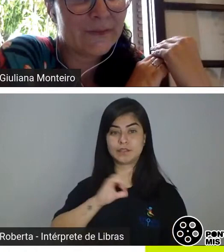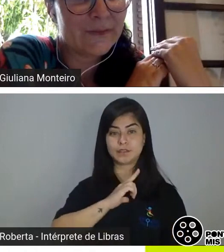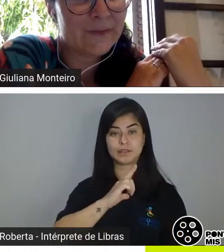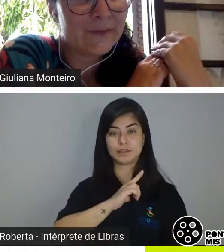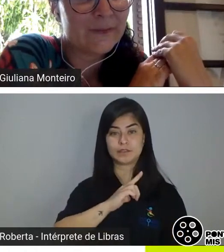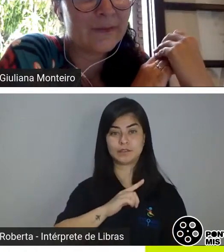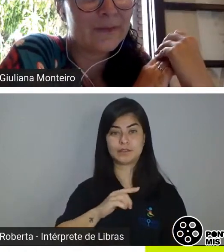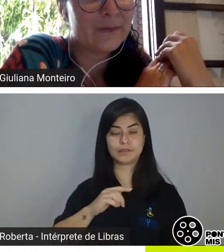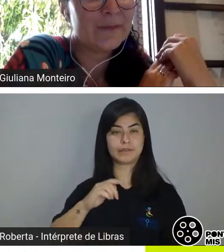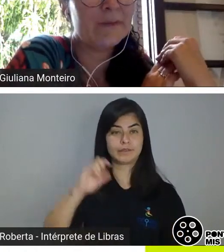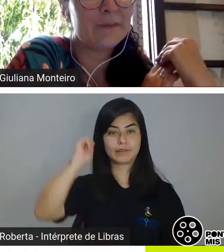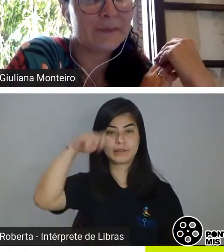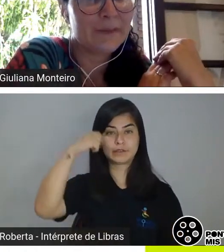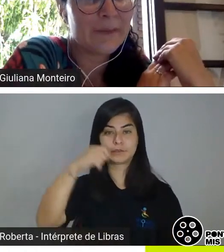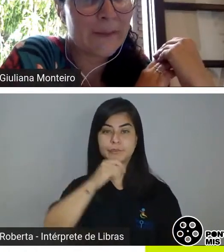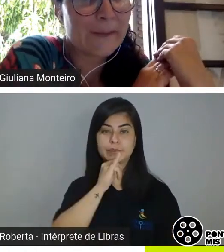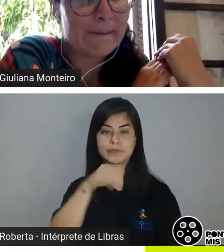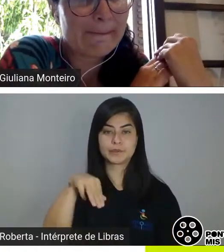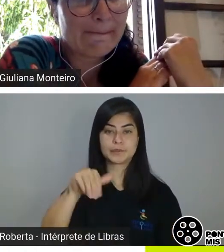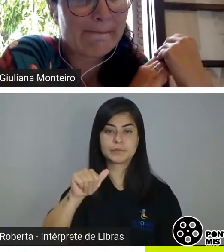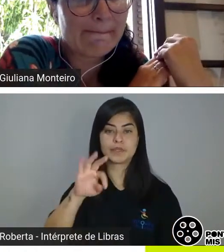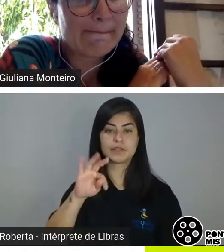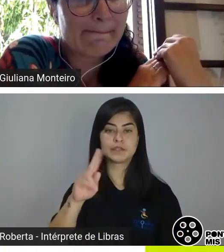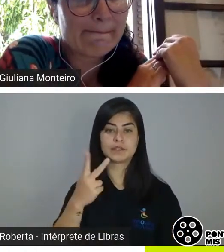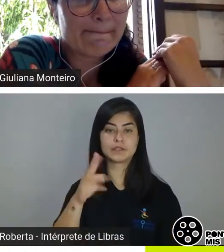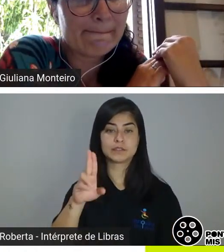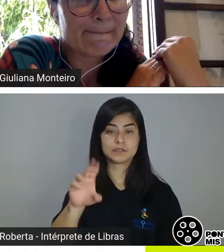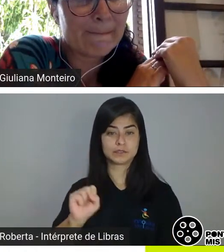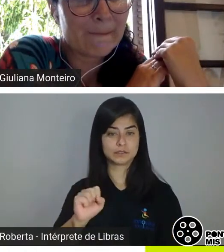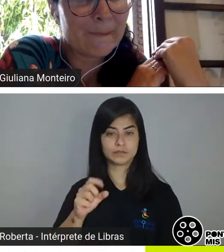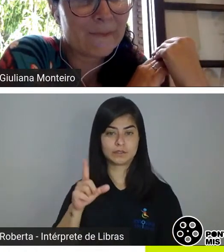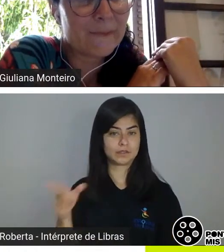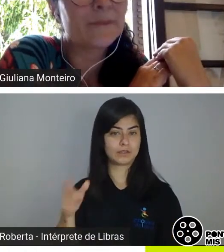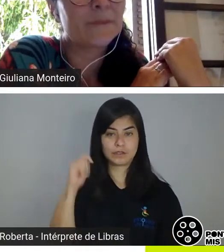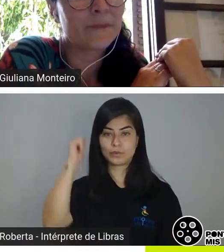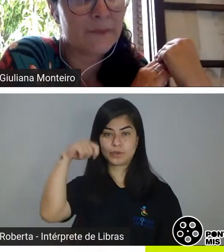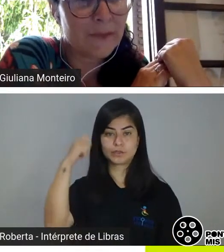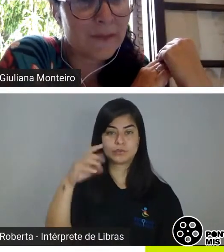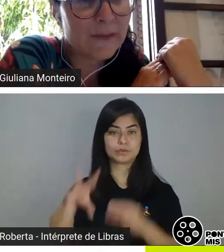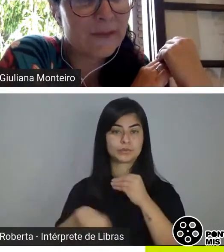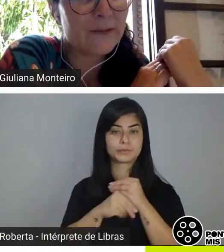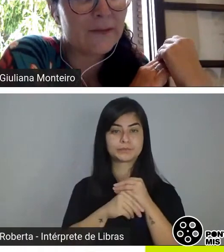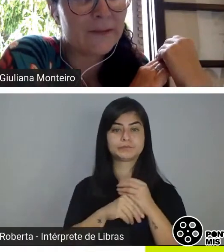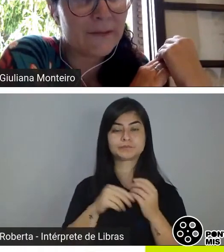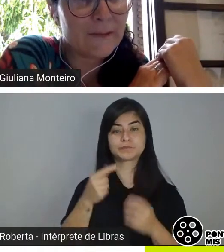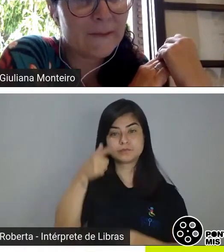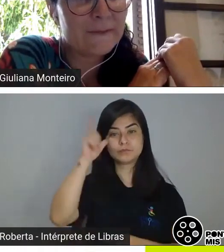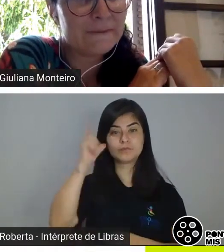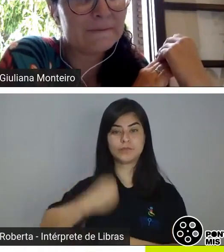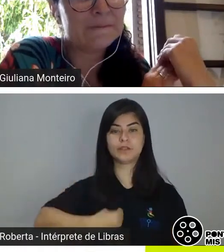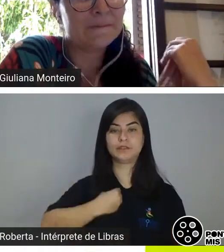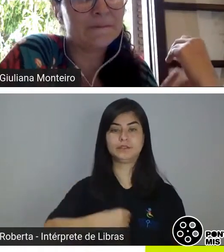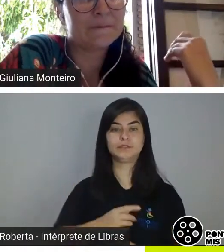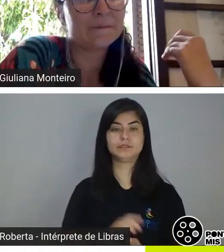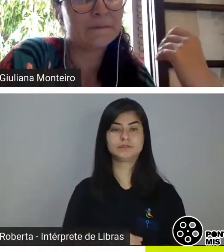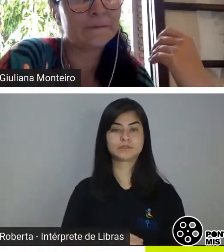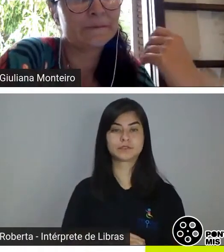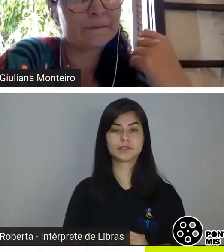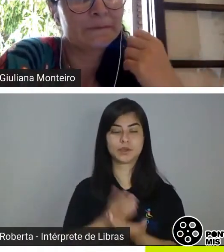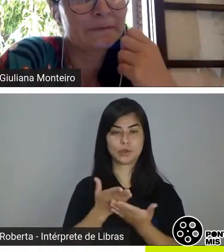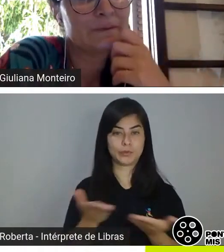assim, Matheus Nattergay, por exemplo. Ele é um ator de composição. Eu estive com ele ontem, numa homenagem a